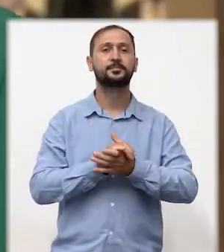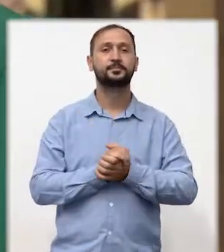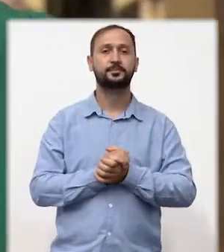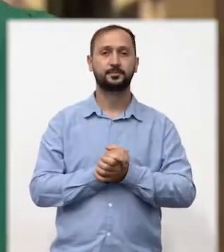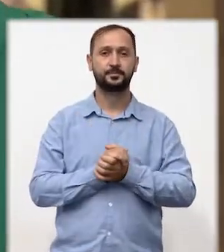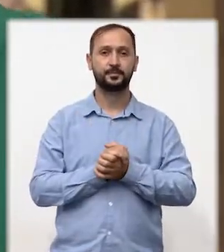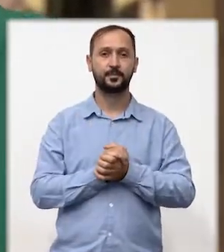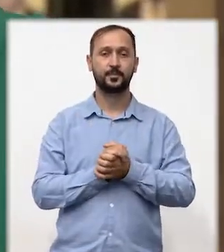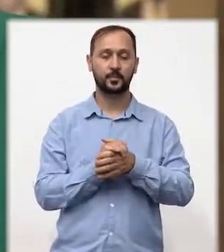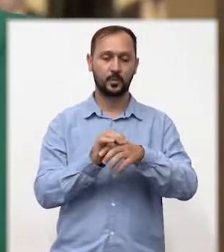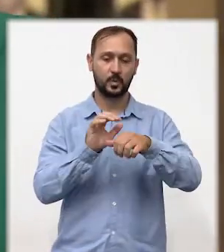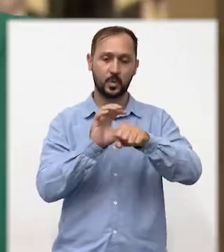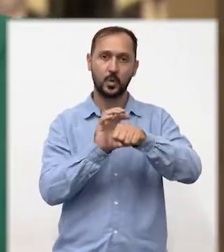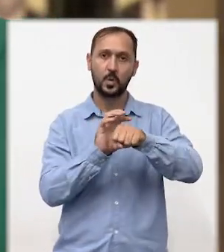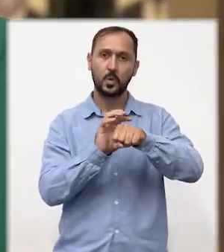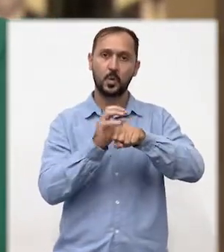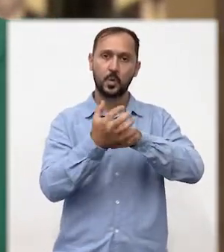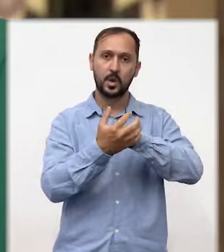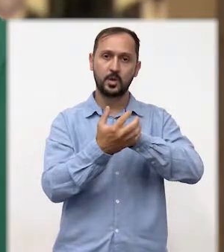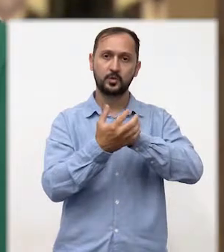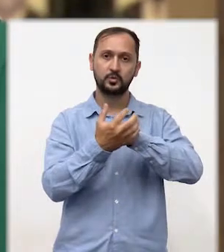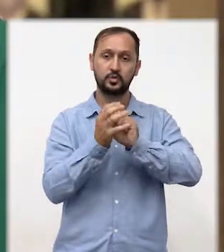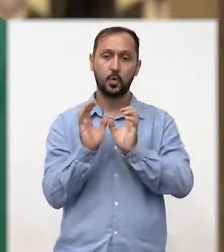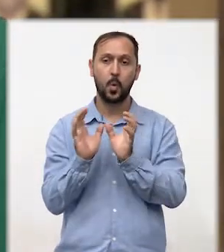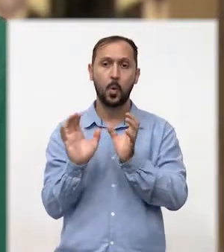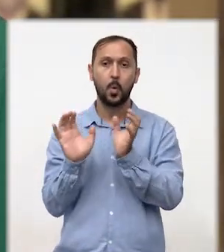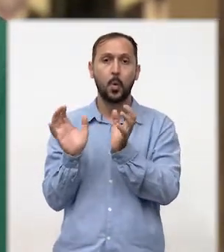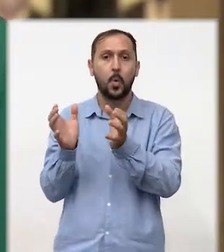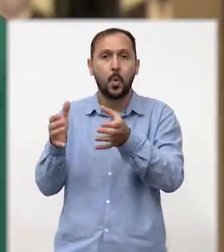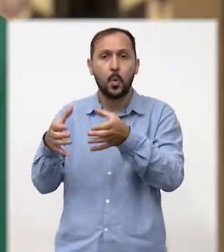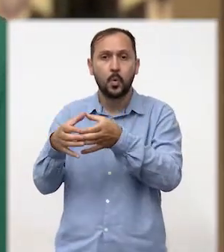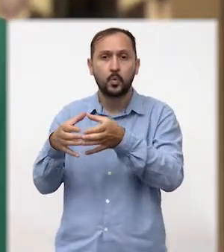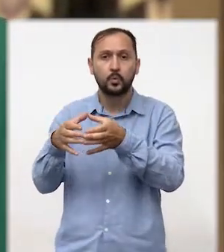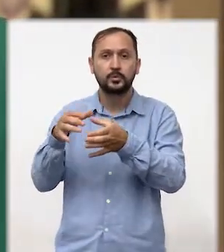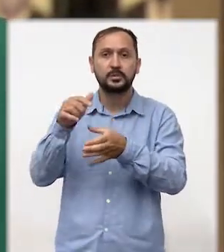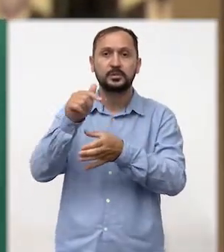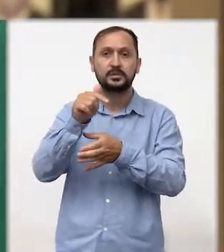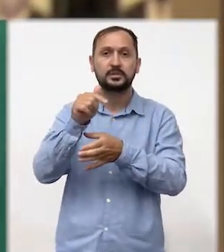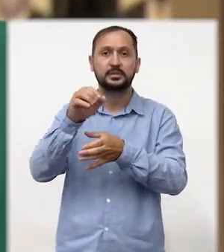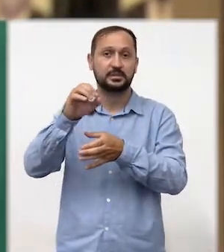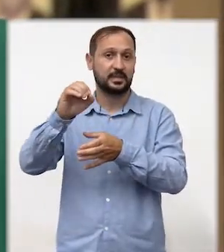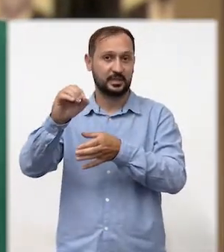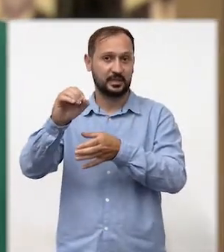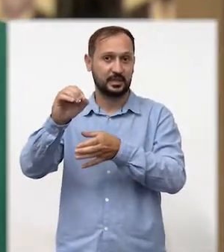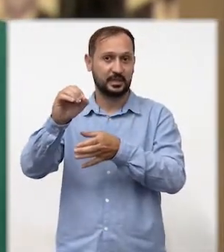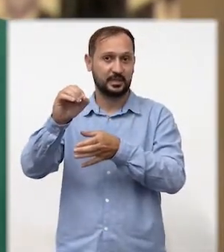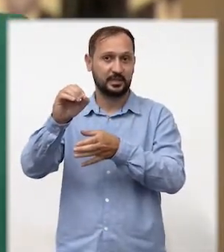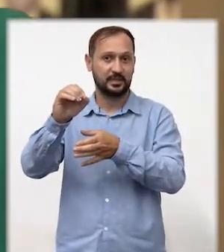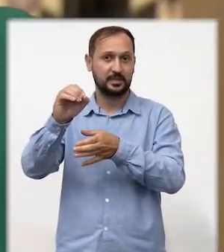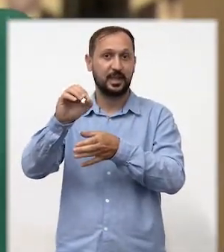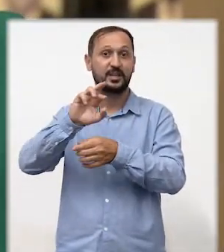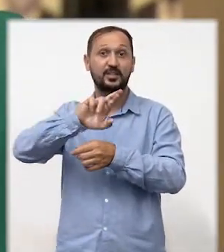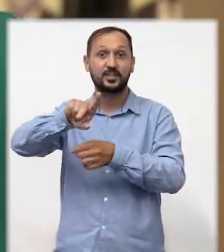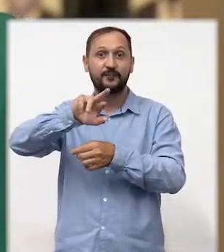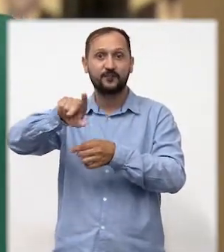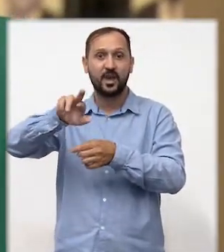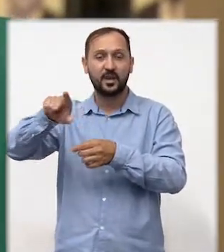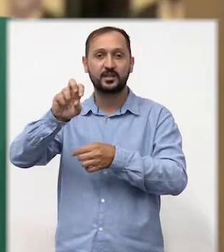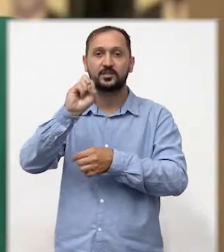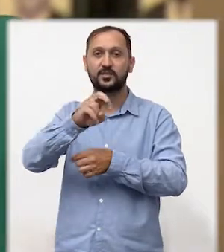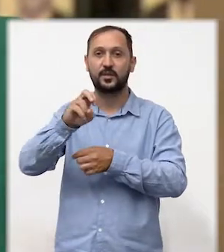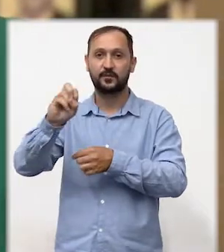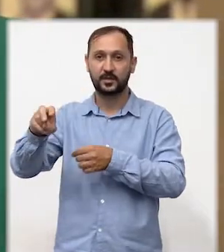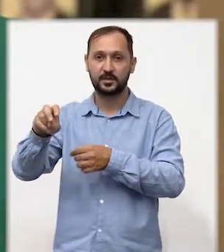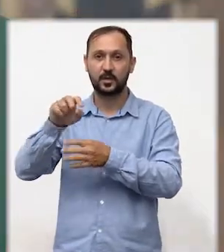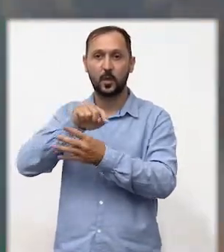coronavírus. O coronavírus ele faz parte de um grande grupo, de cerca de 70 tipos de coronavírus, sendo que 4